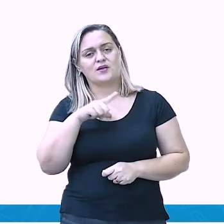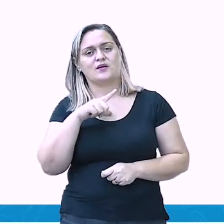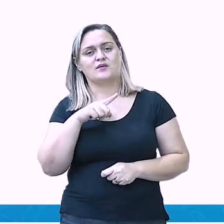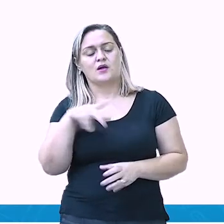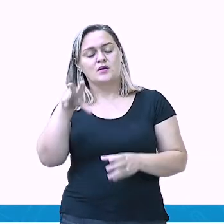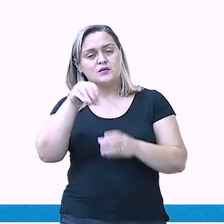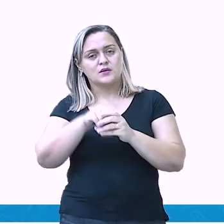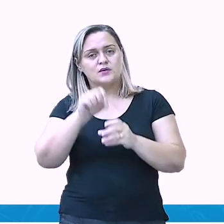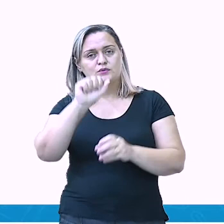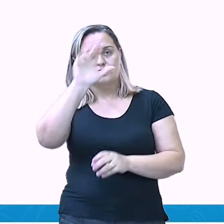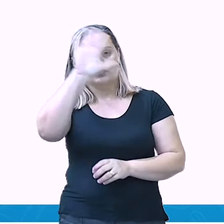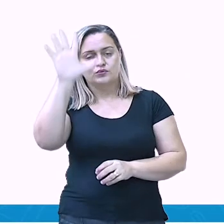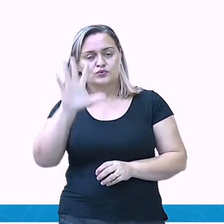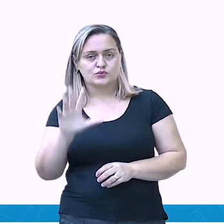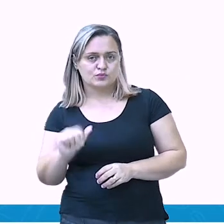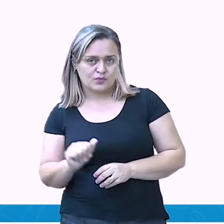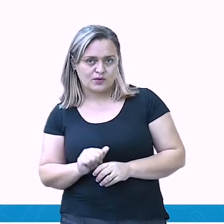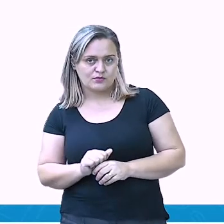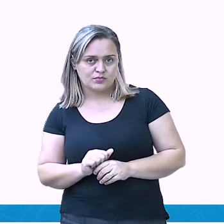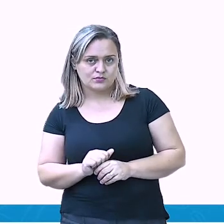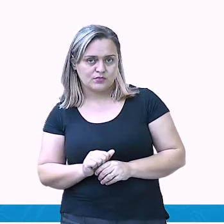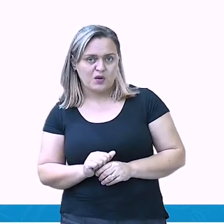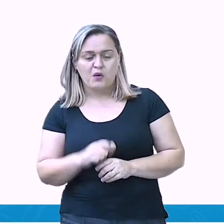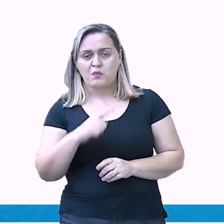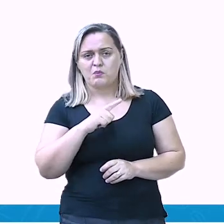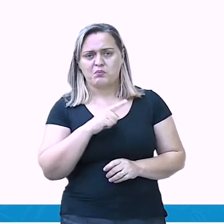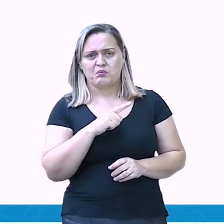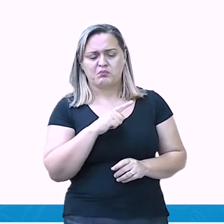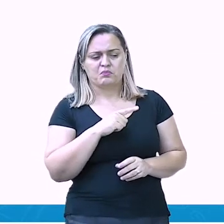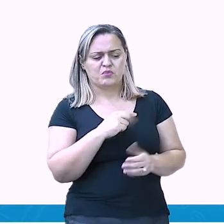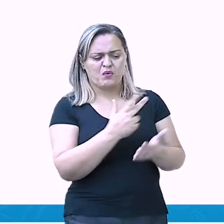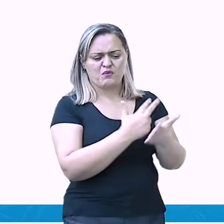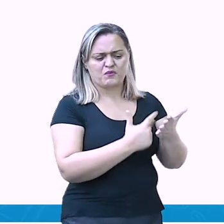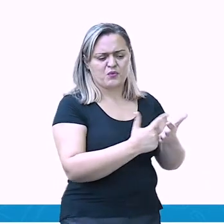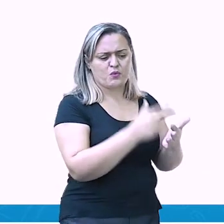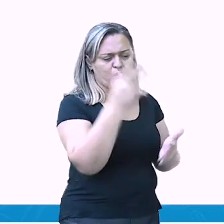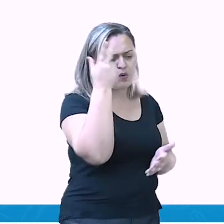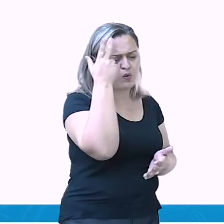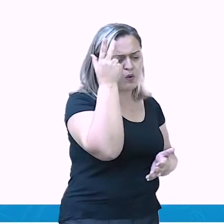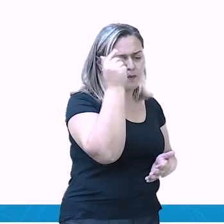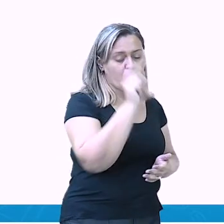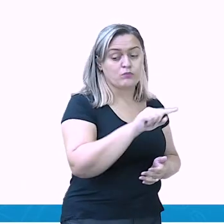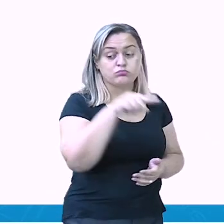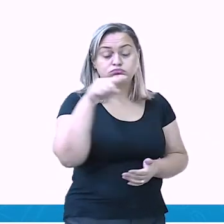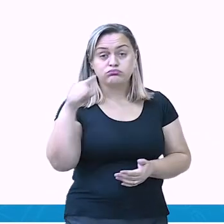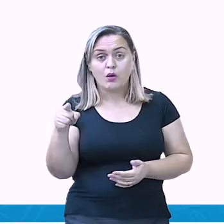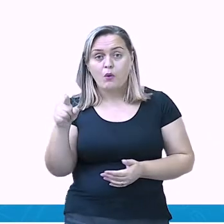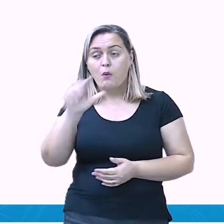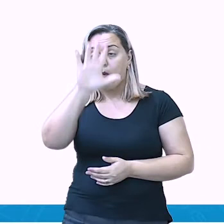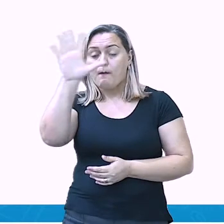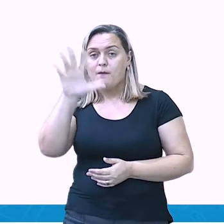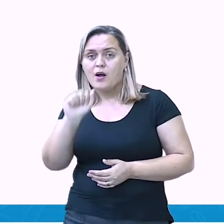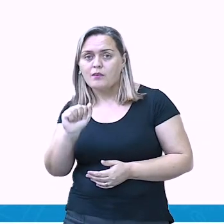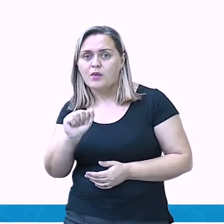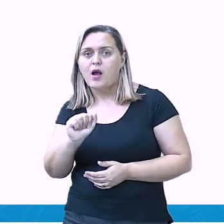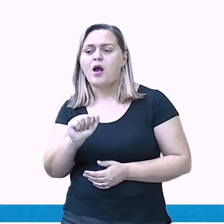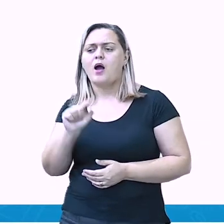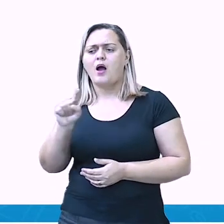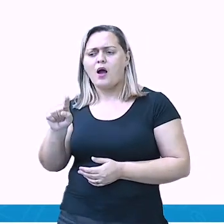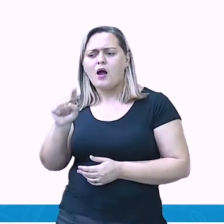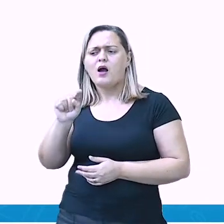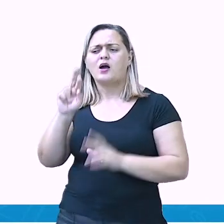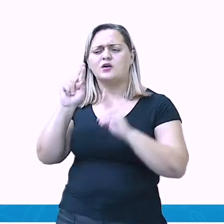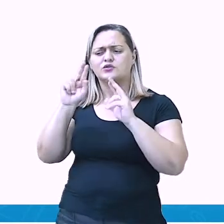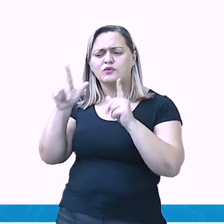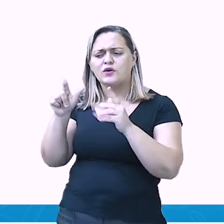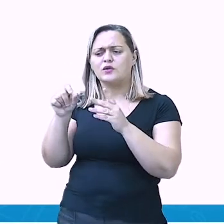ser diferenciada de um verdadeiro mapa ou cartograma, que é feito com